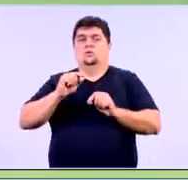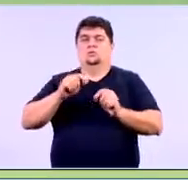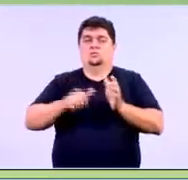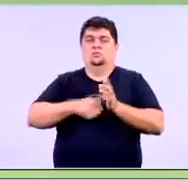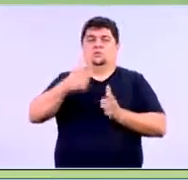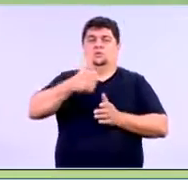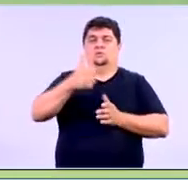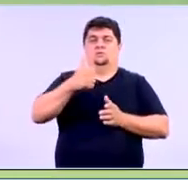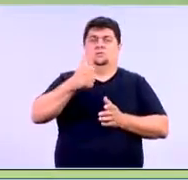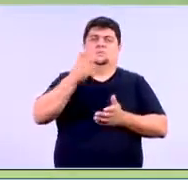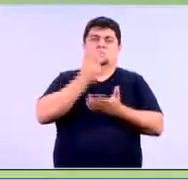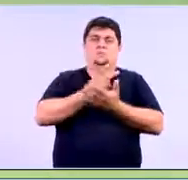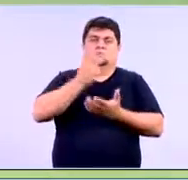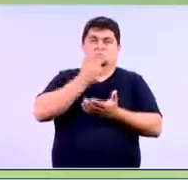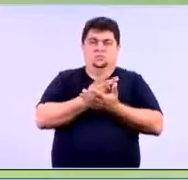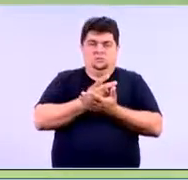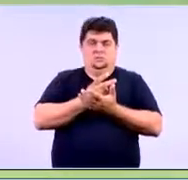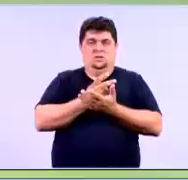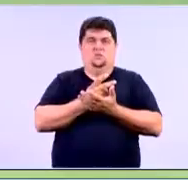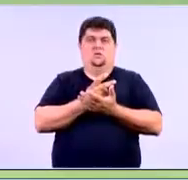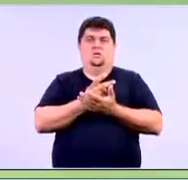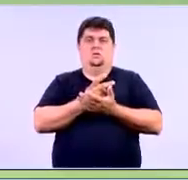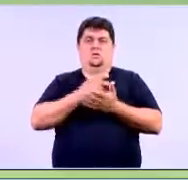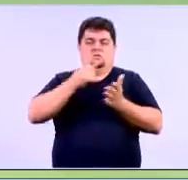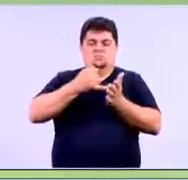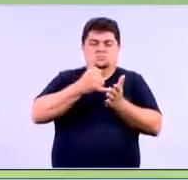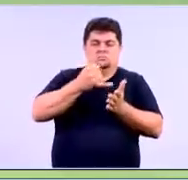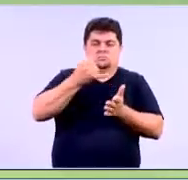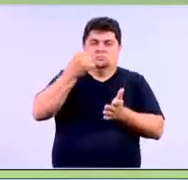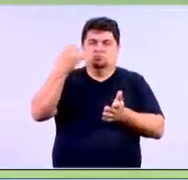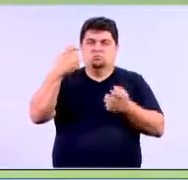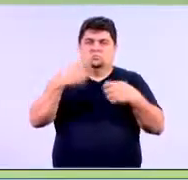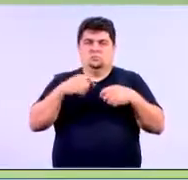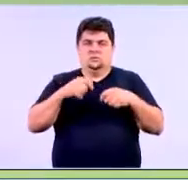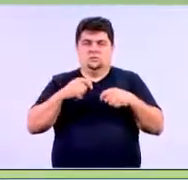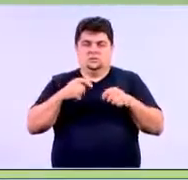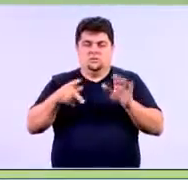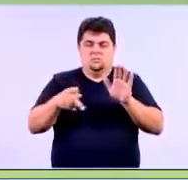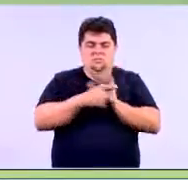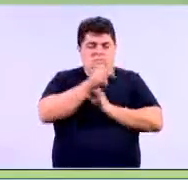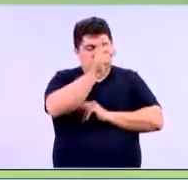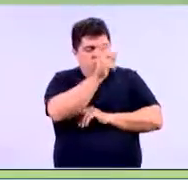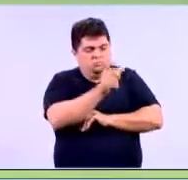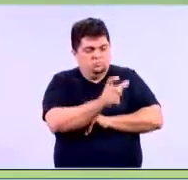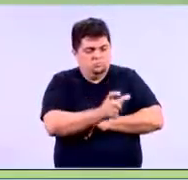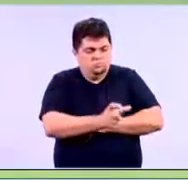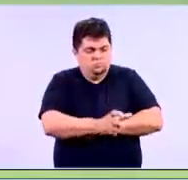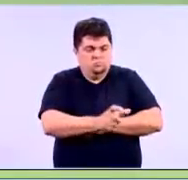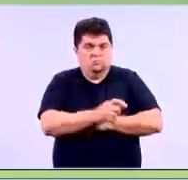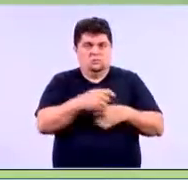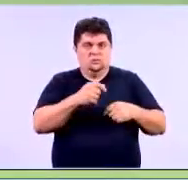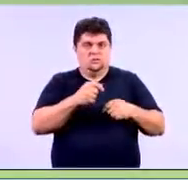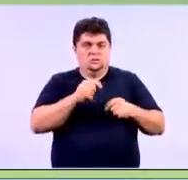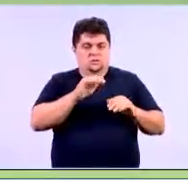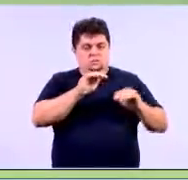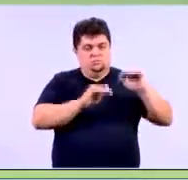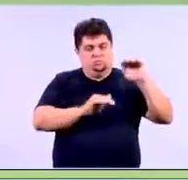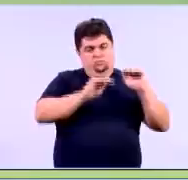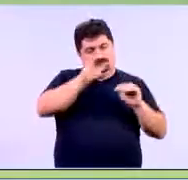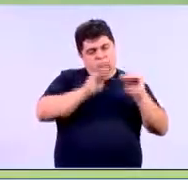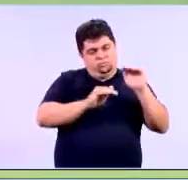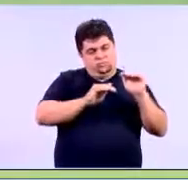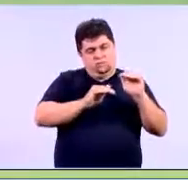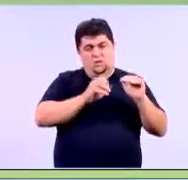1º. Sempre que possível, os impostos terão caráter pessoal e serão graduados